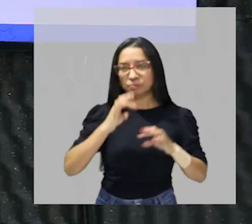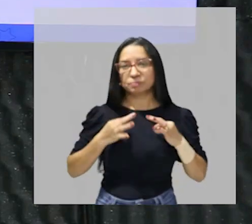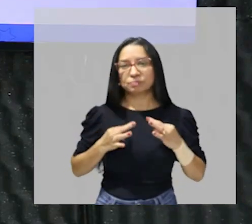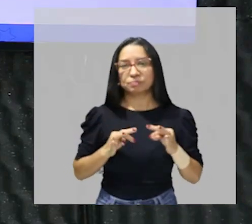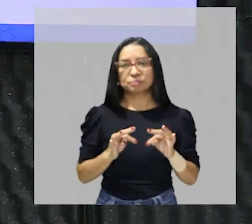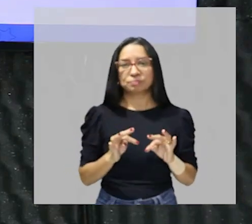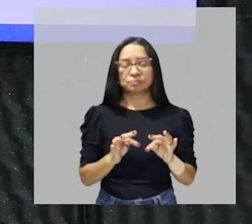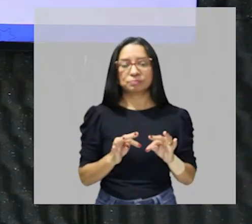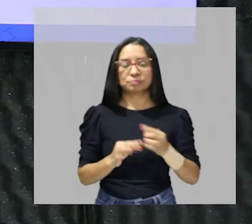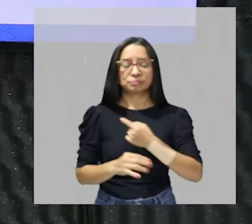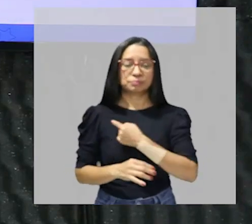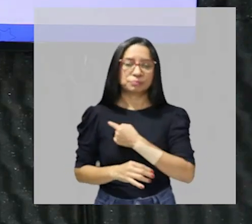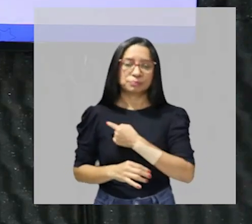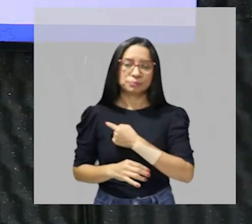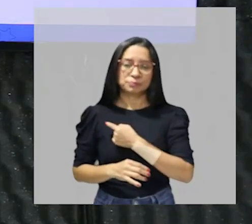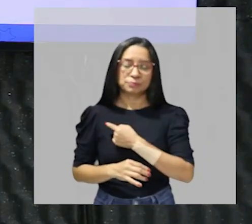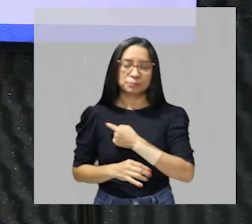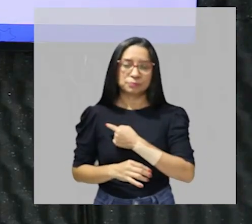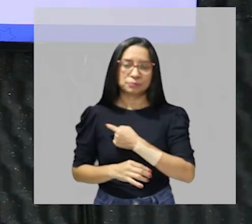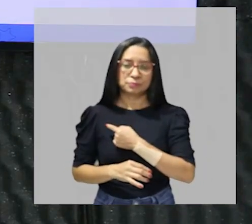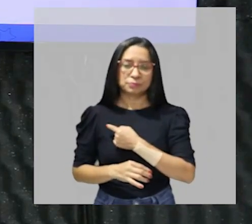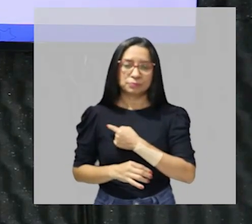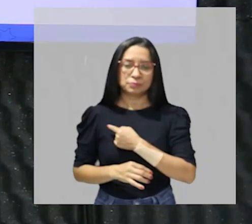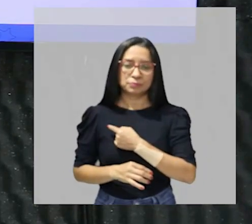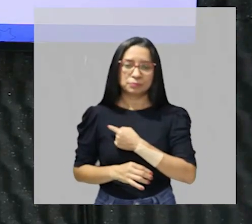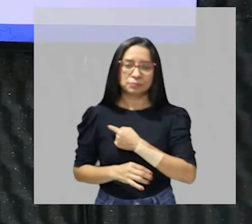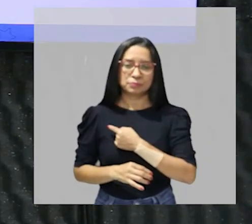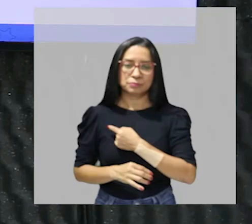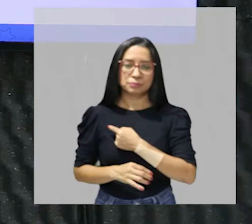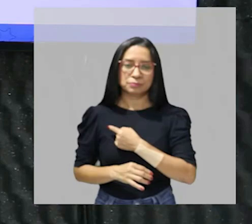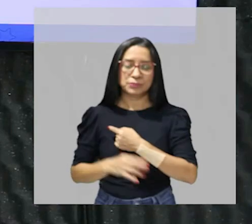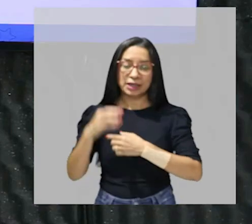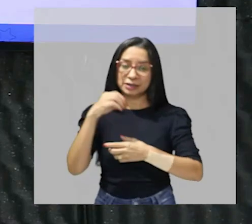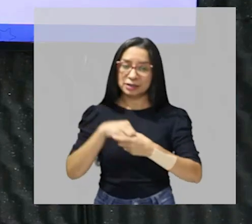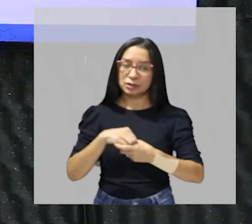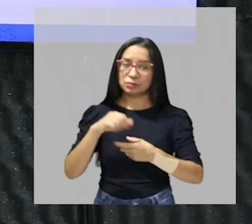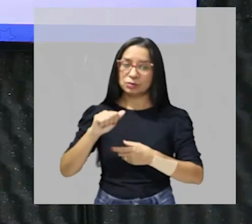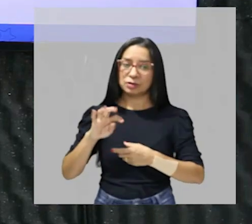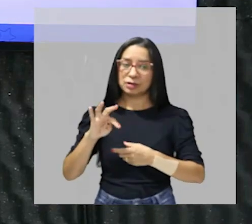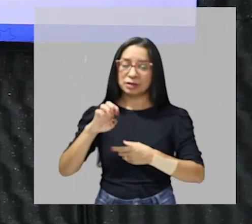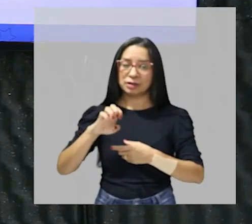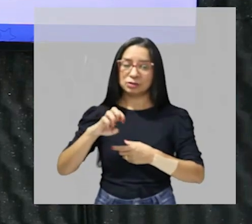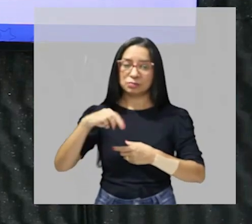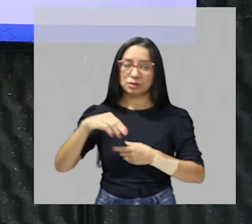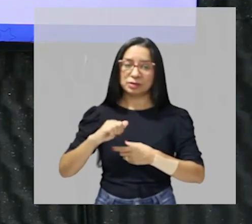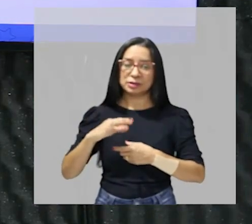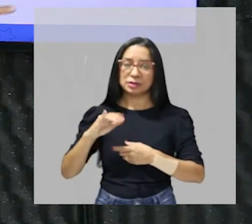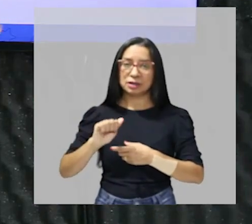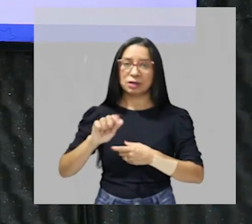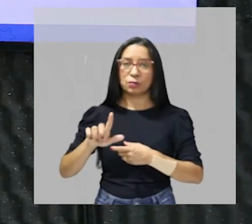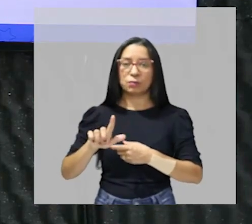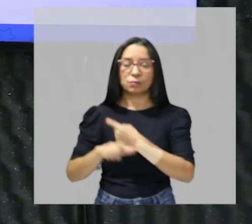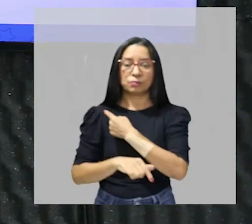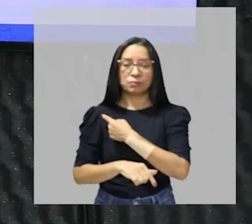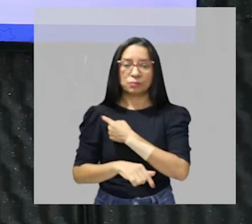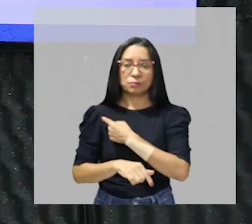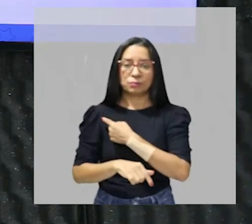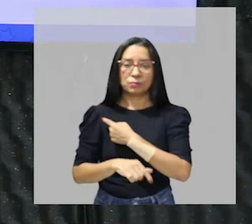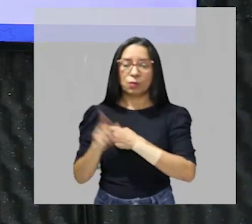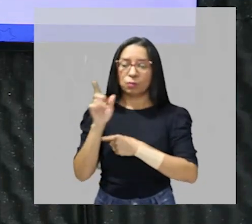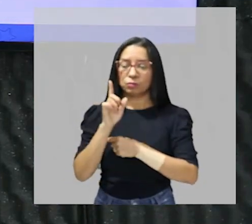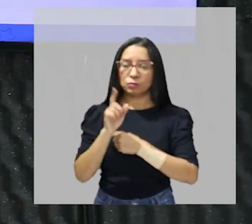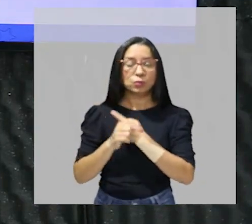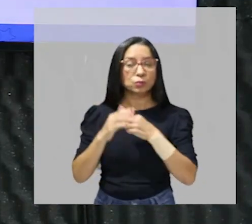aprendizagem da técnica. Isso está dentro de arte marcial. Tudo isso aqui, ó, é